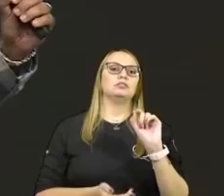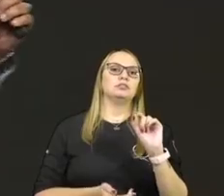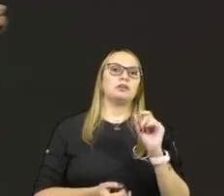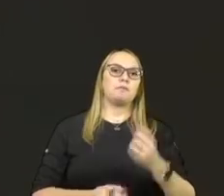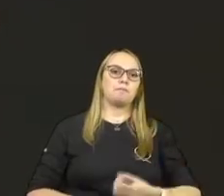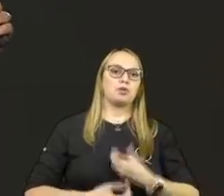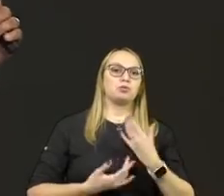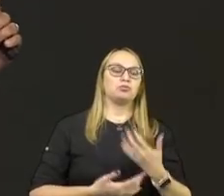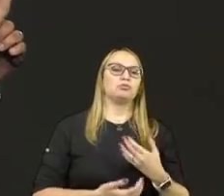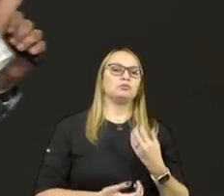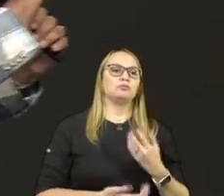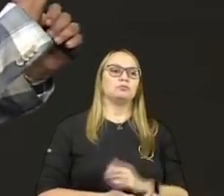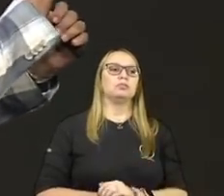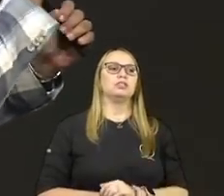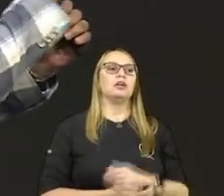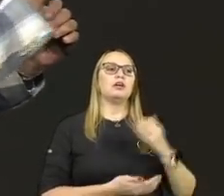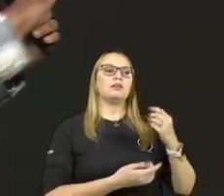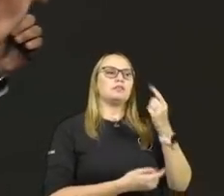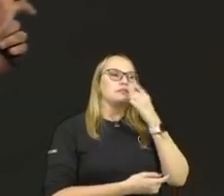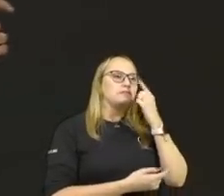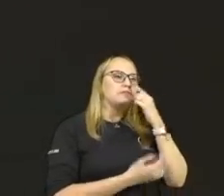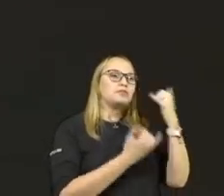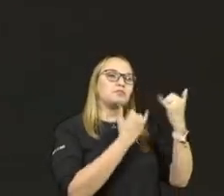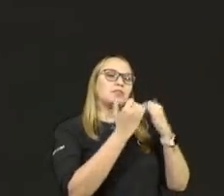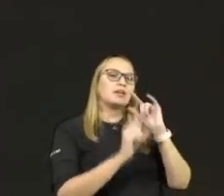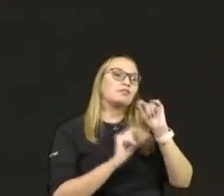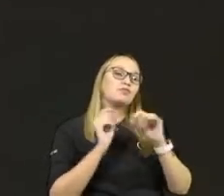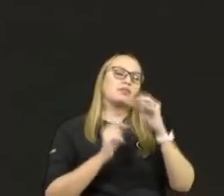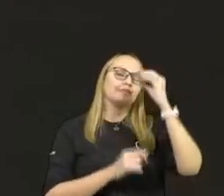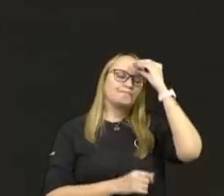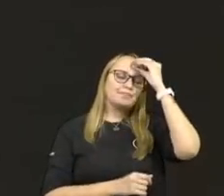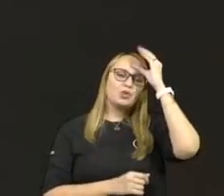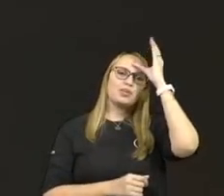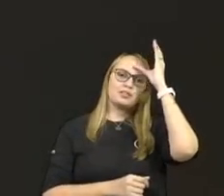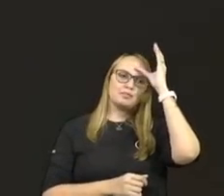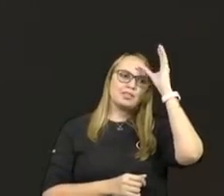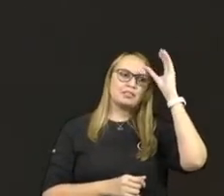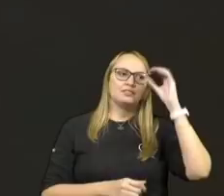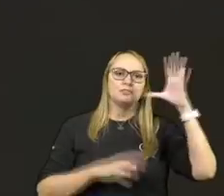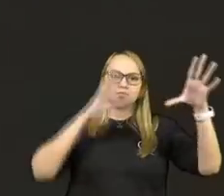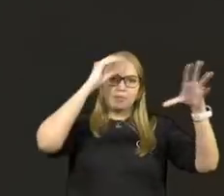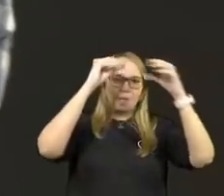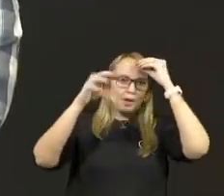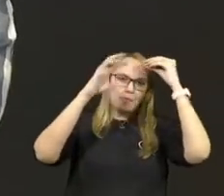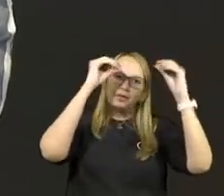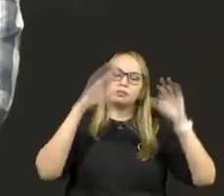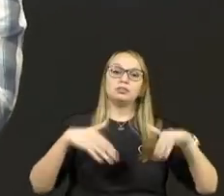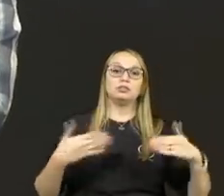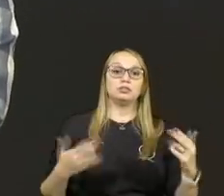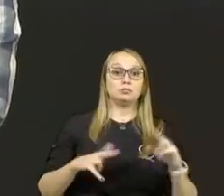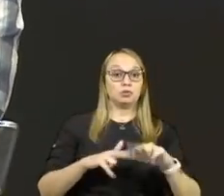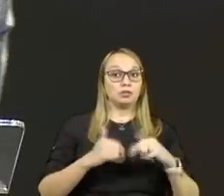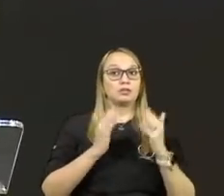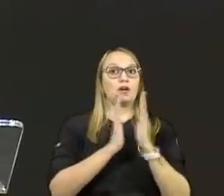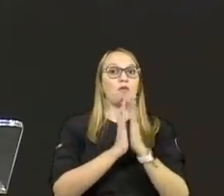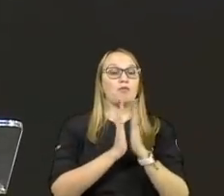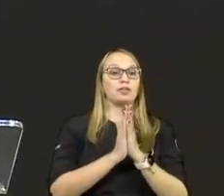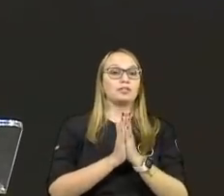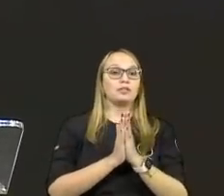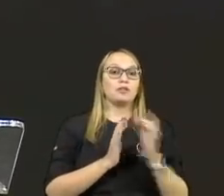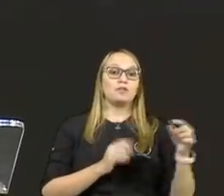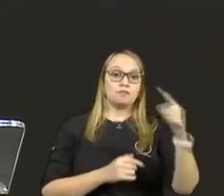produz a intimidade através do conhecimento. Então, pela oração, você